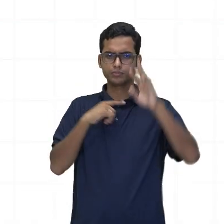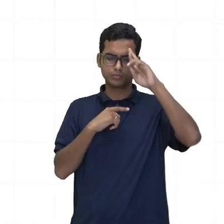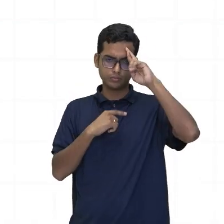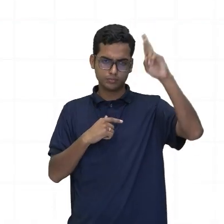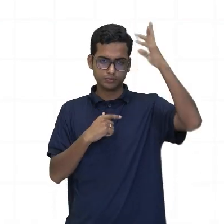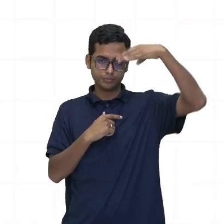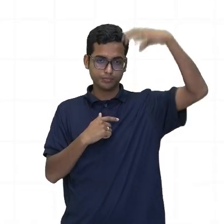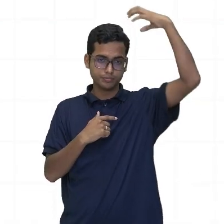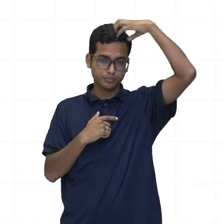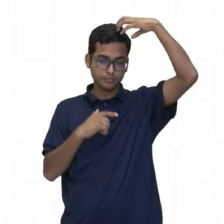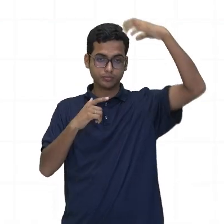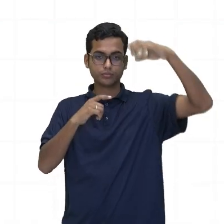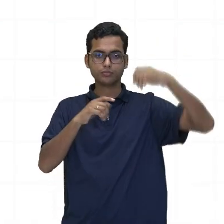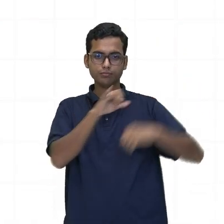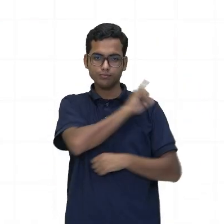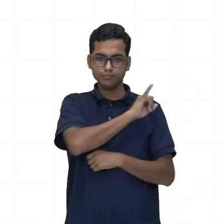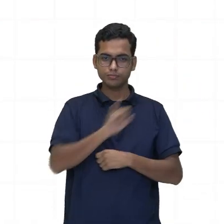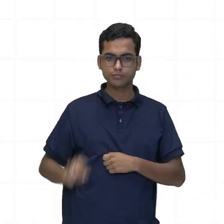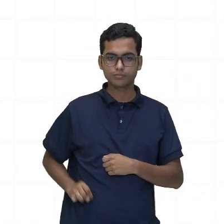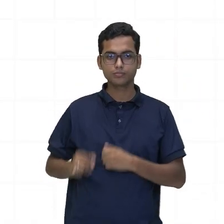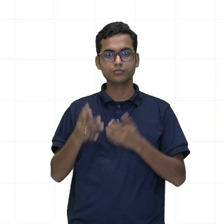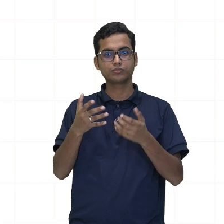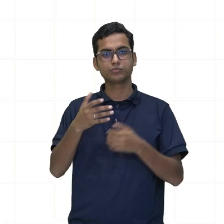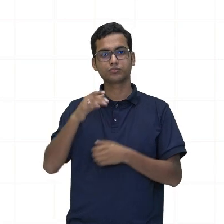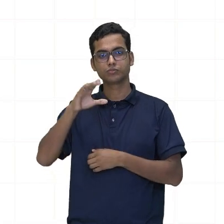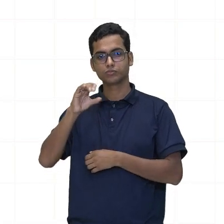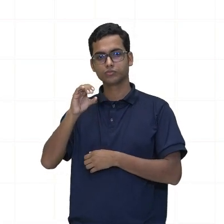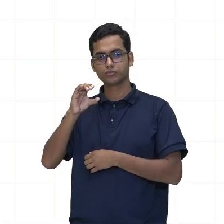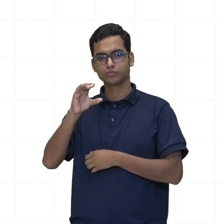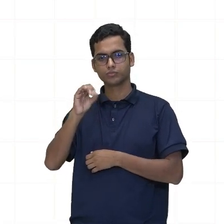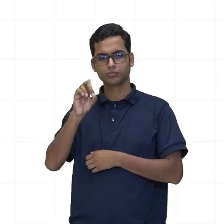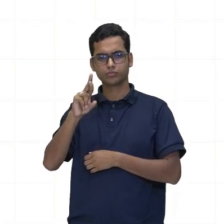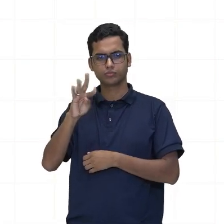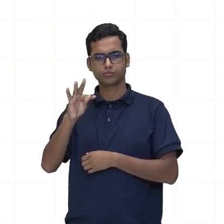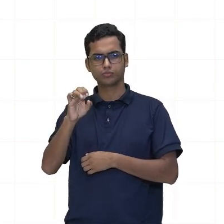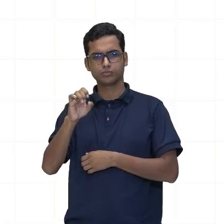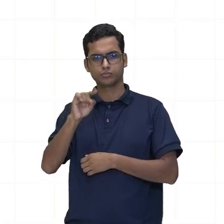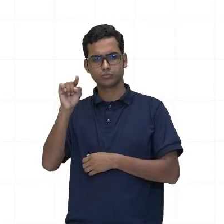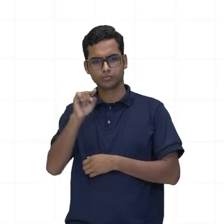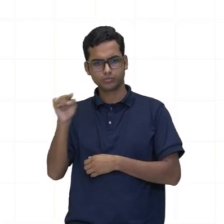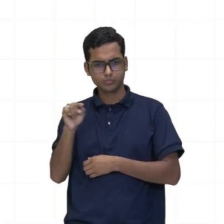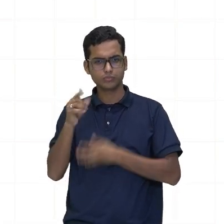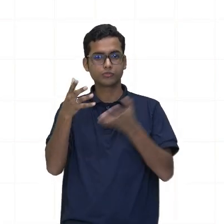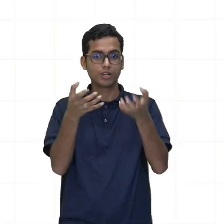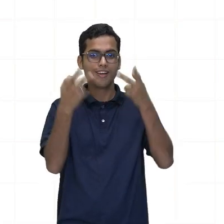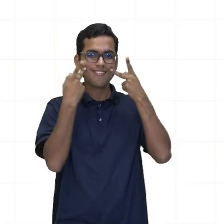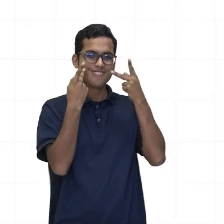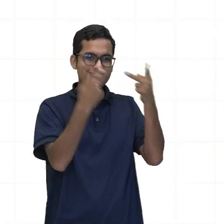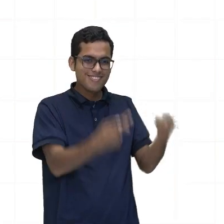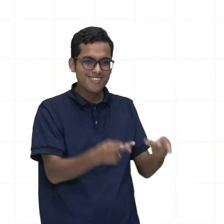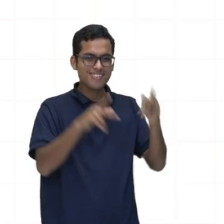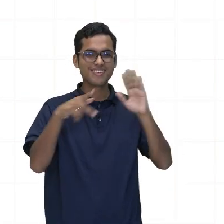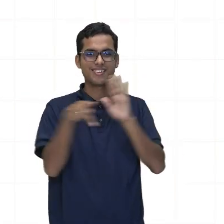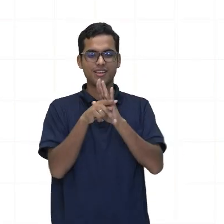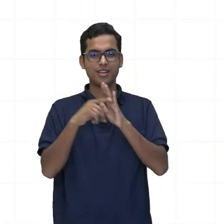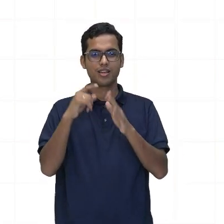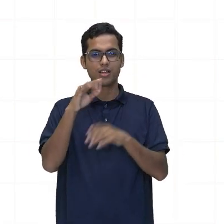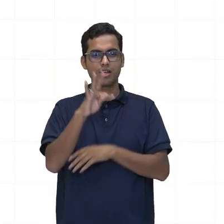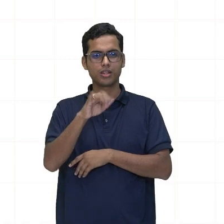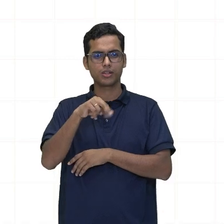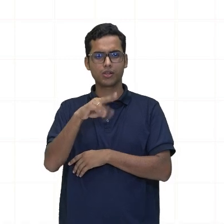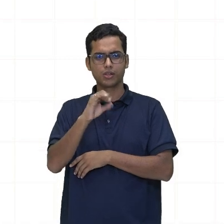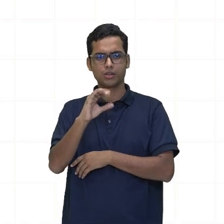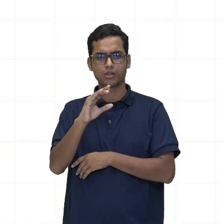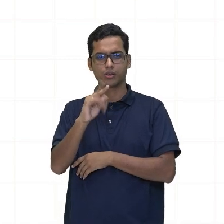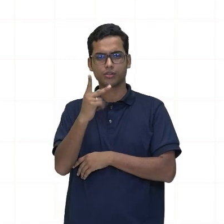desejava visitar a capital asteca, que era Tenochtitlan. Porém, o imperador asteca recusou-se a receber